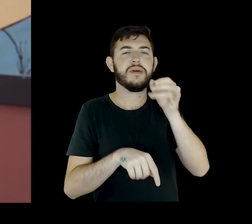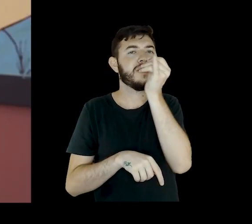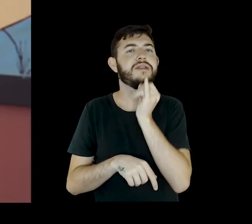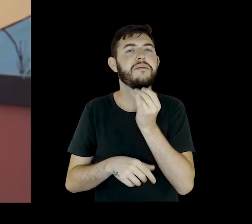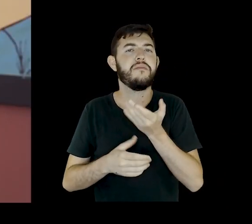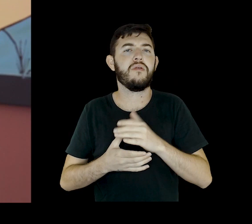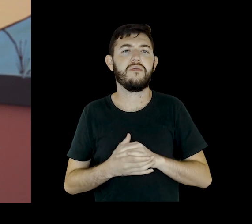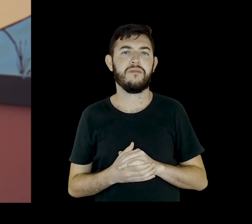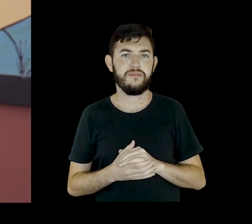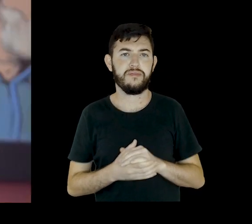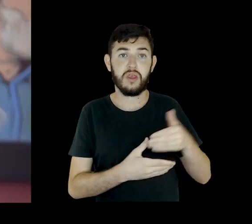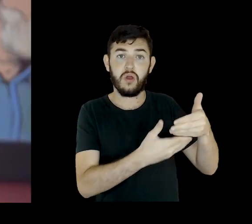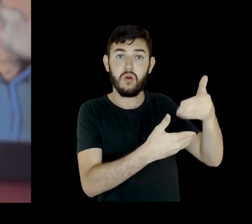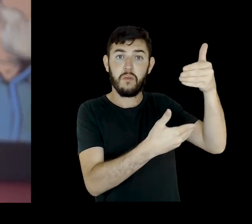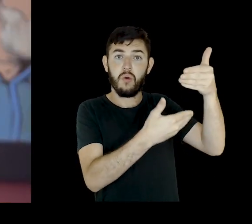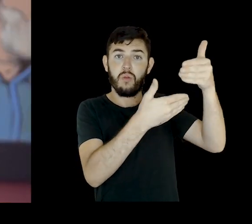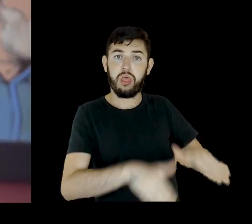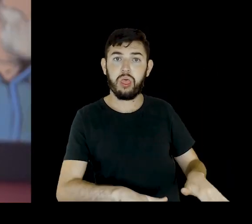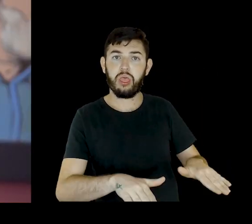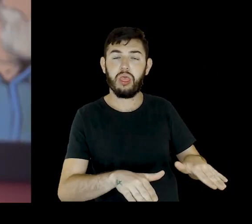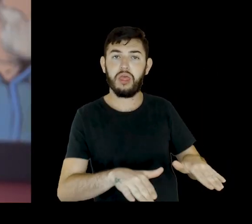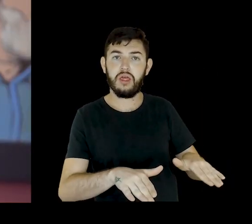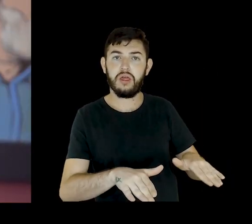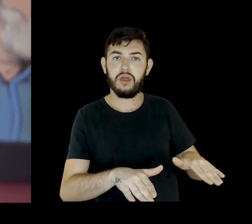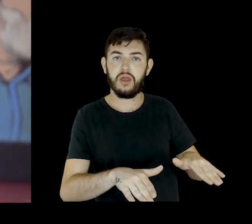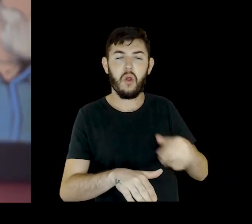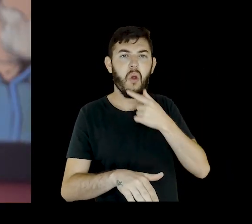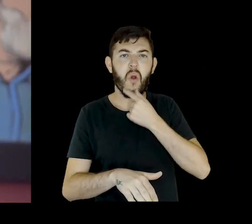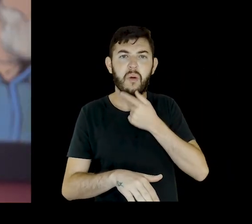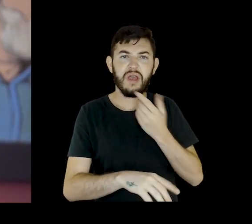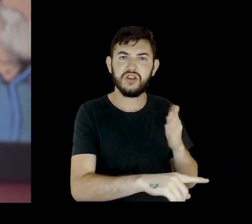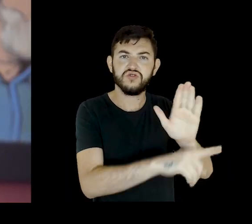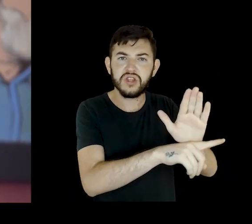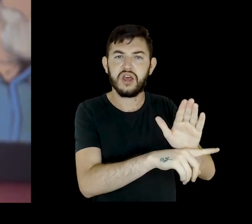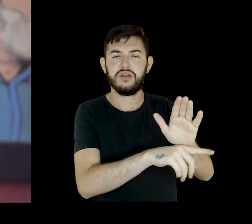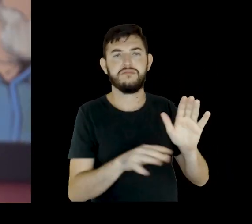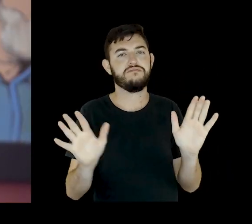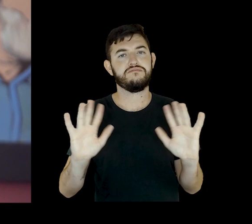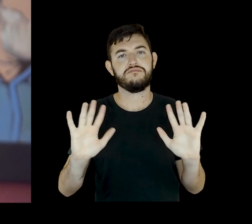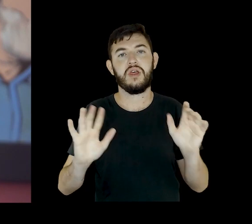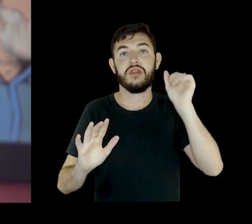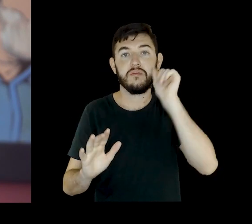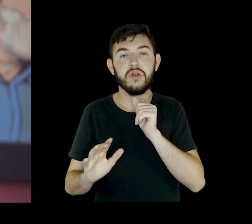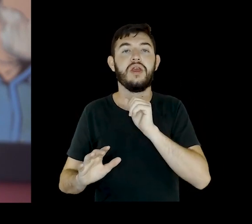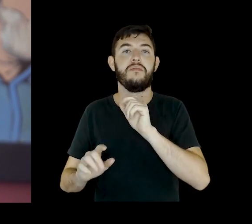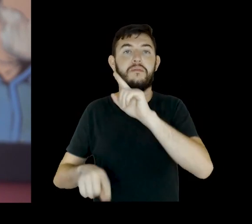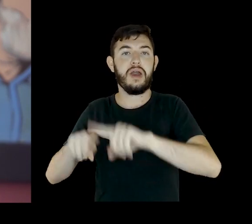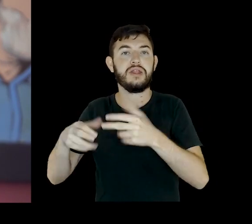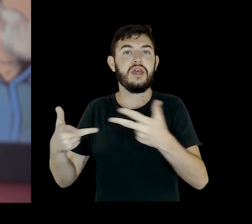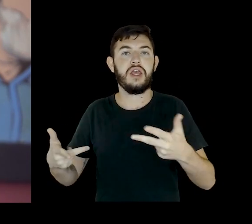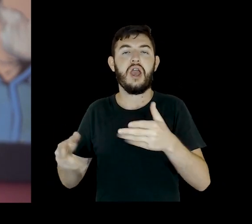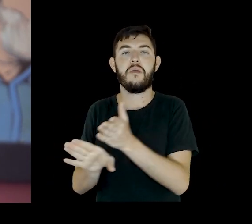de tipo, o muro caiu. Não foram os homens que foram ajudar, foram as mulheres. As mulheres carregavam material de